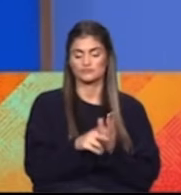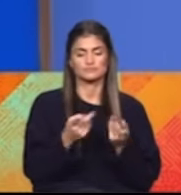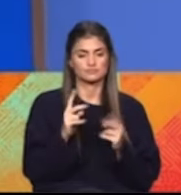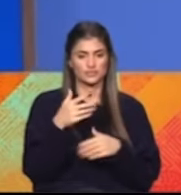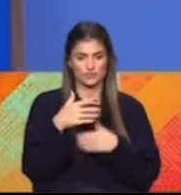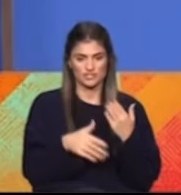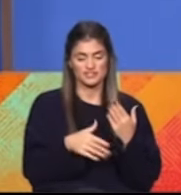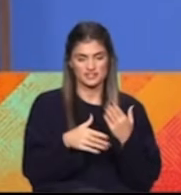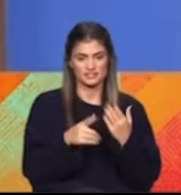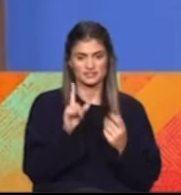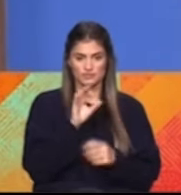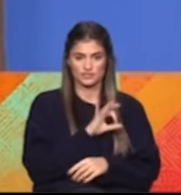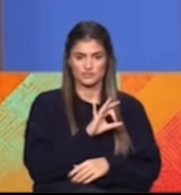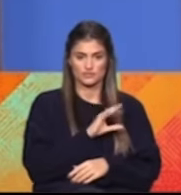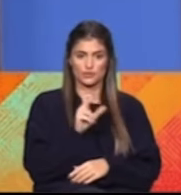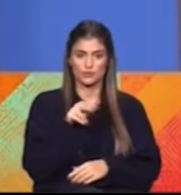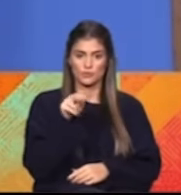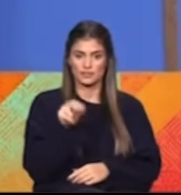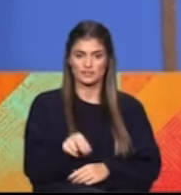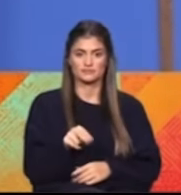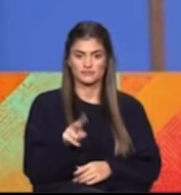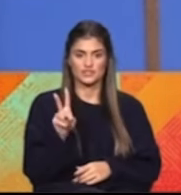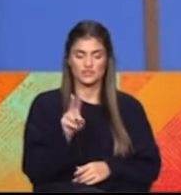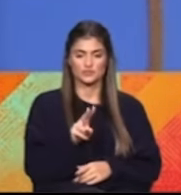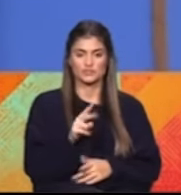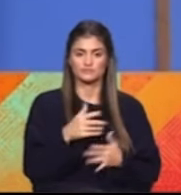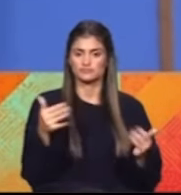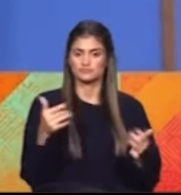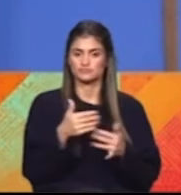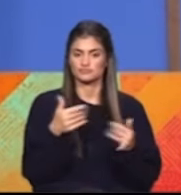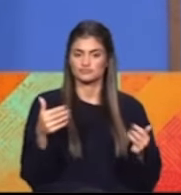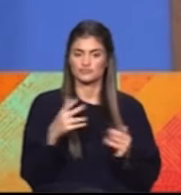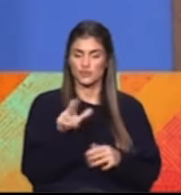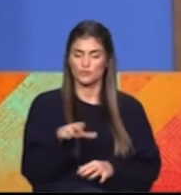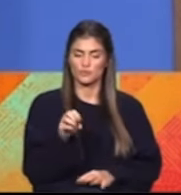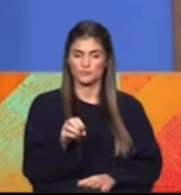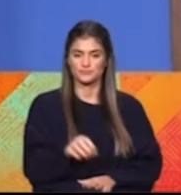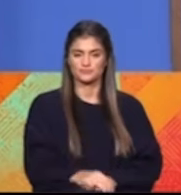aconteça. Senhoras e senhores, Ruben Rodrigues na sua segunda atuação do Acordeão d'Ouro.